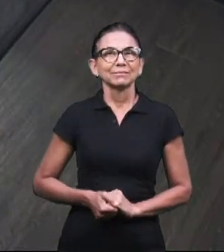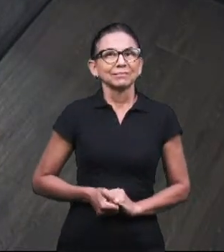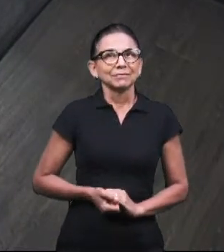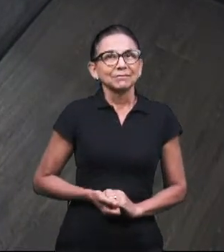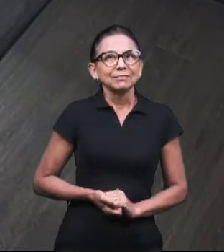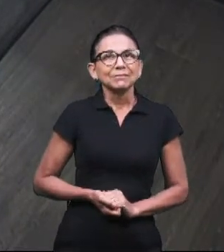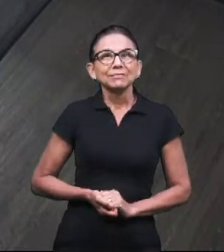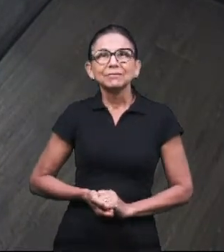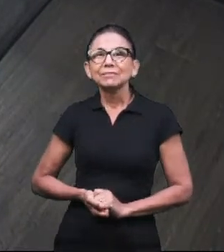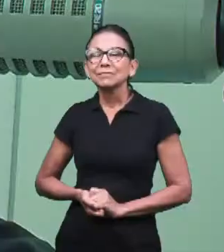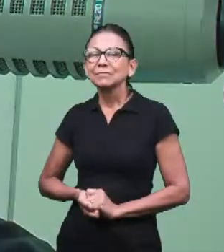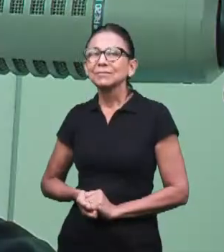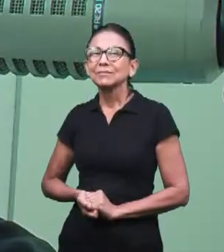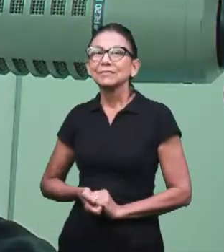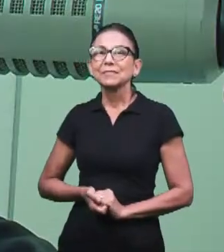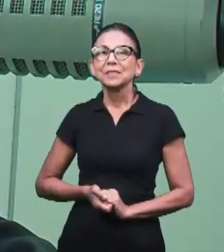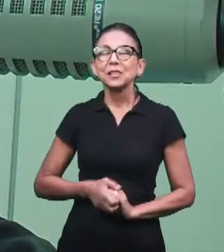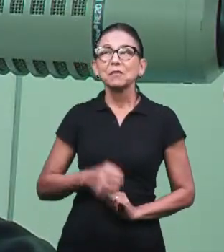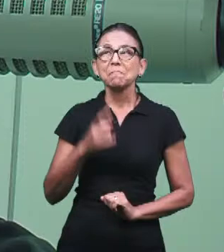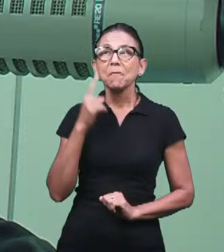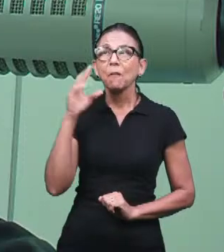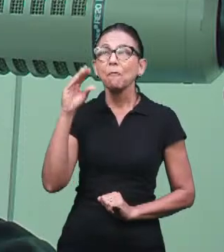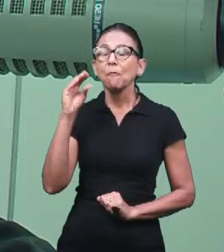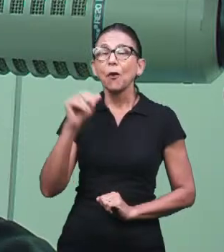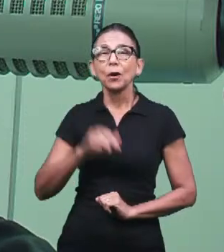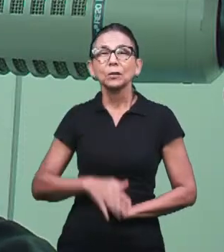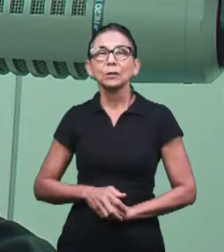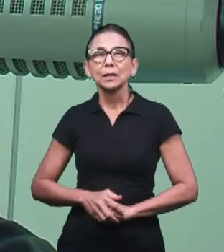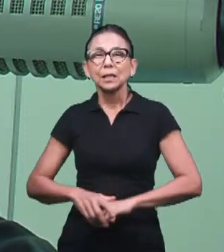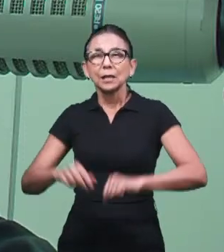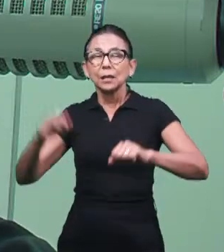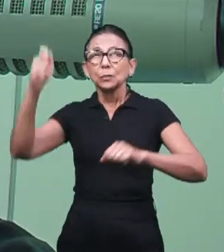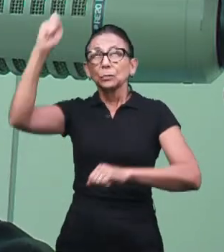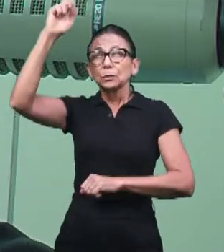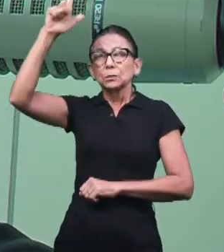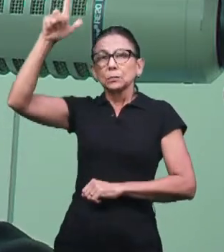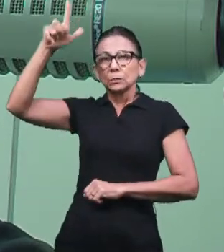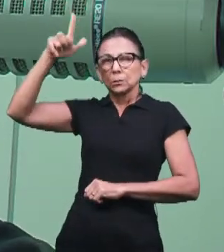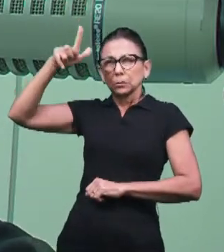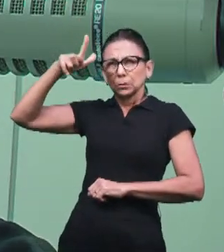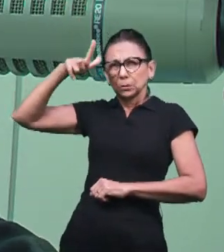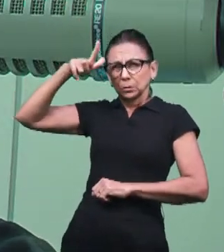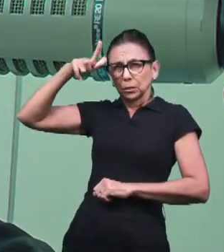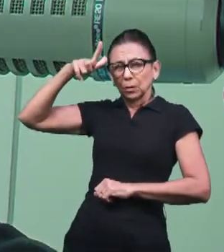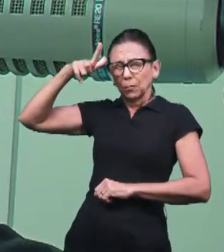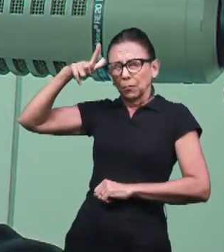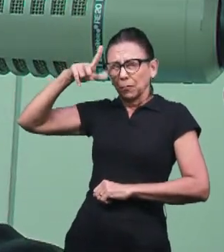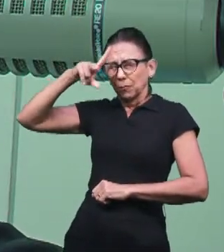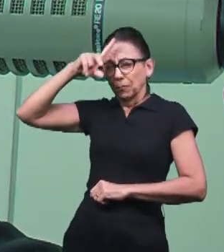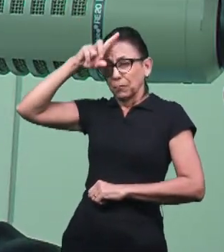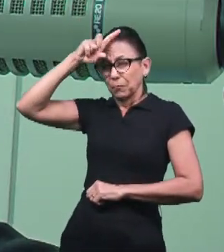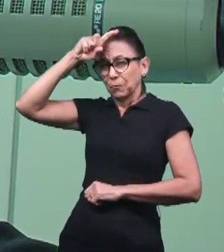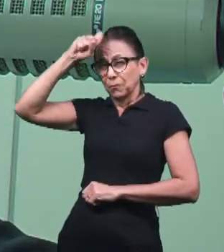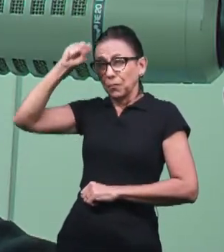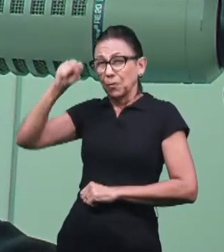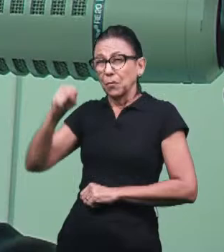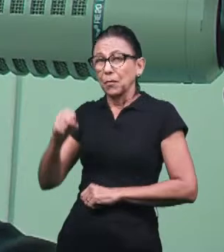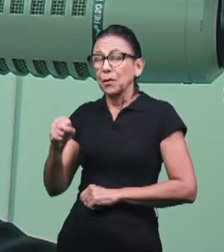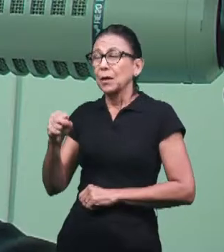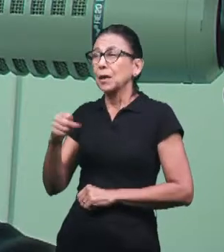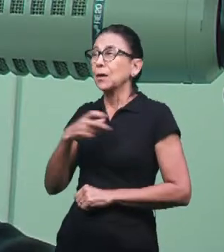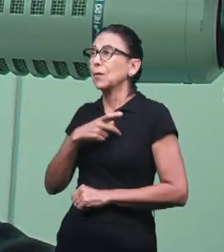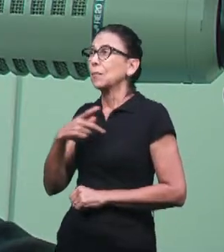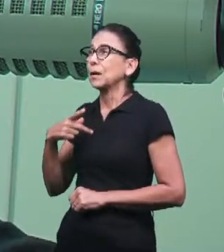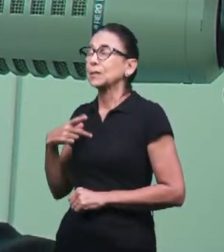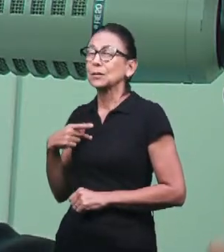a gente viu ali nas fotos, um calor enorme, o pastor e sua esposa se ajoelham, pedem para o Senhor, um socorro